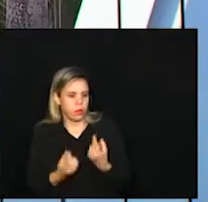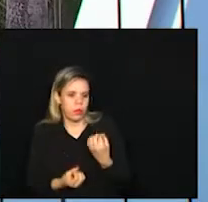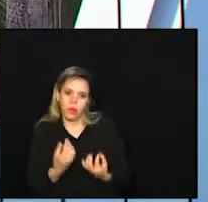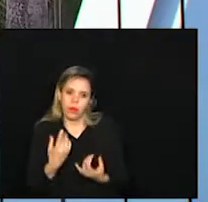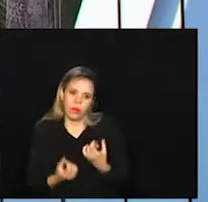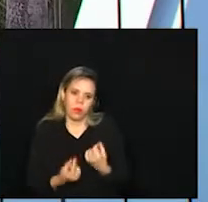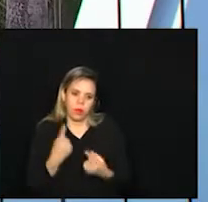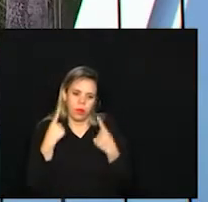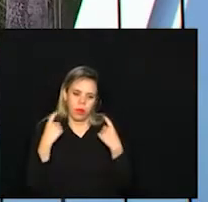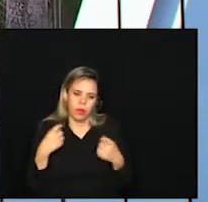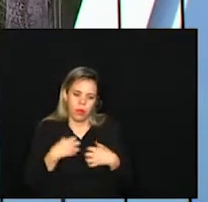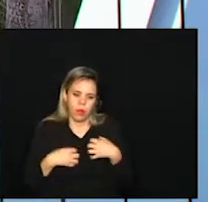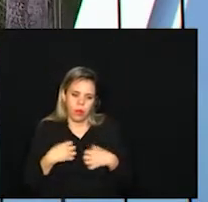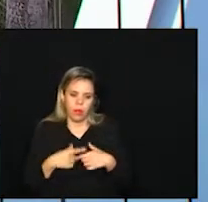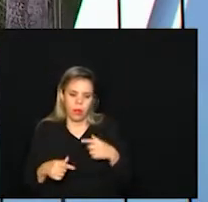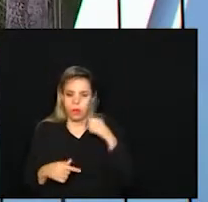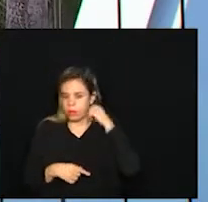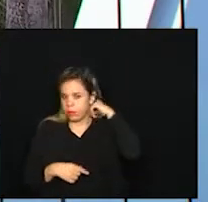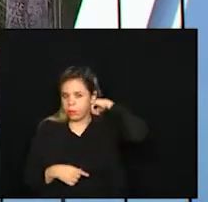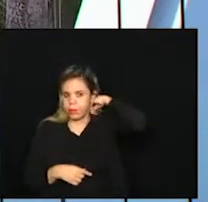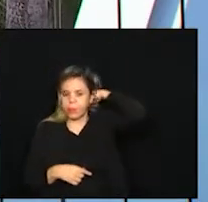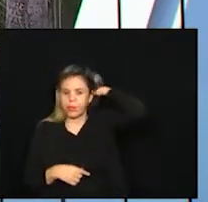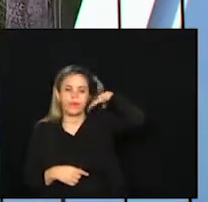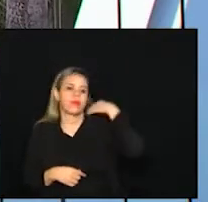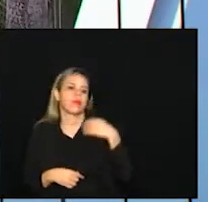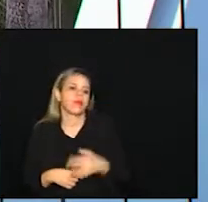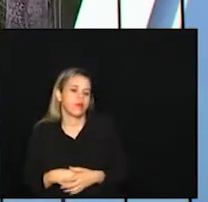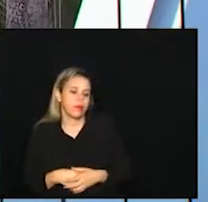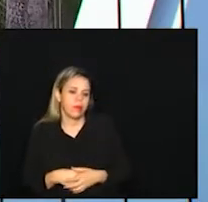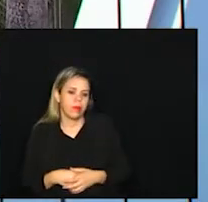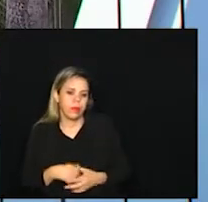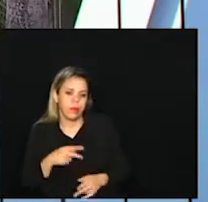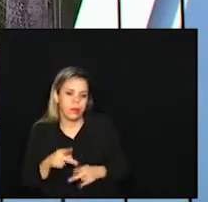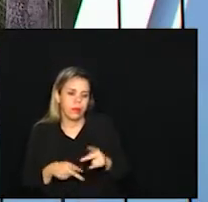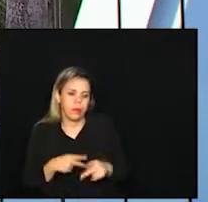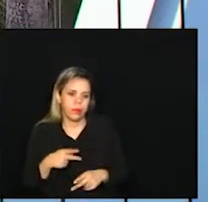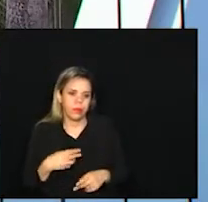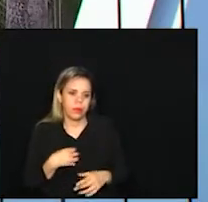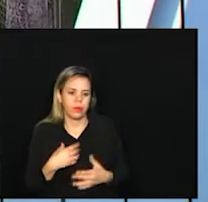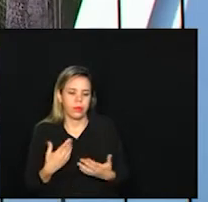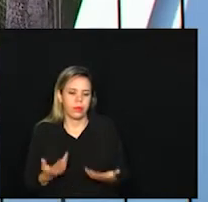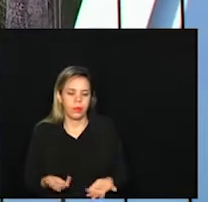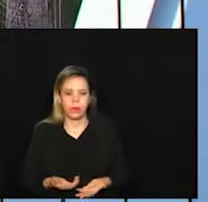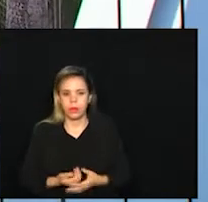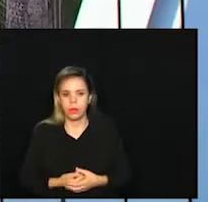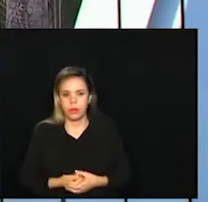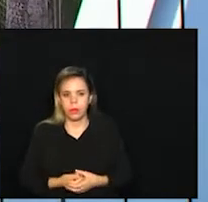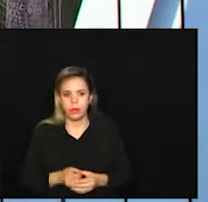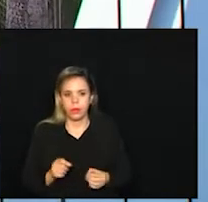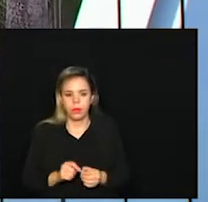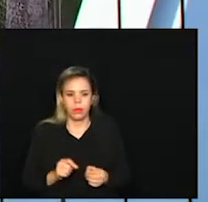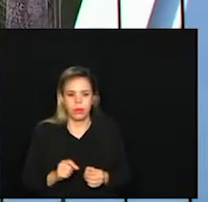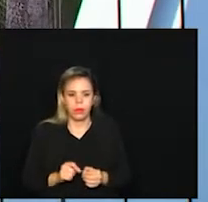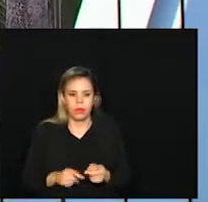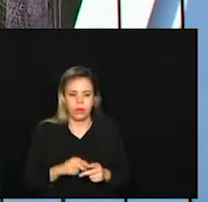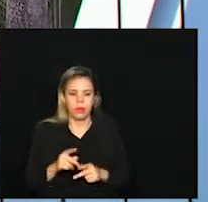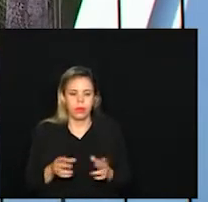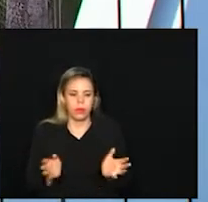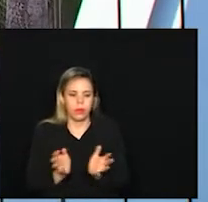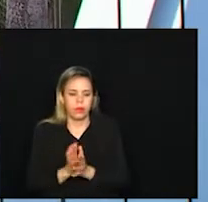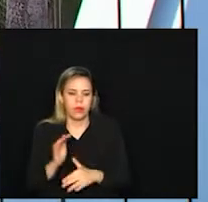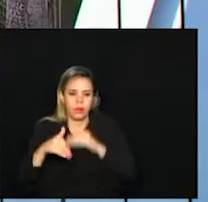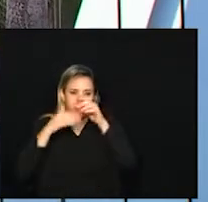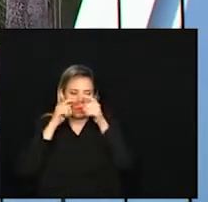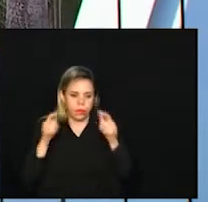cada vez mais agressivos né do ponto de vista do seu estampido então faz com que a comunidade